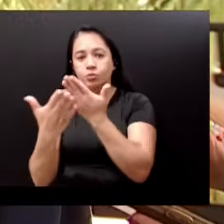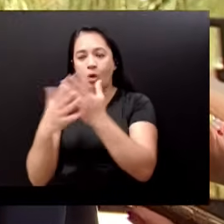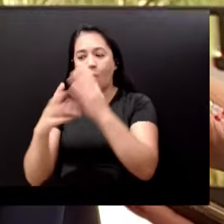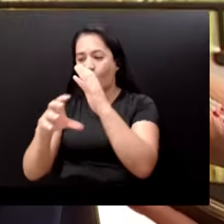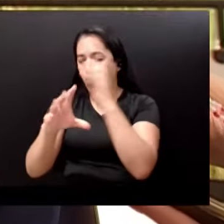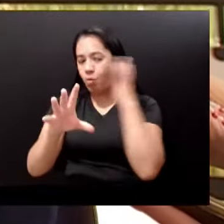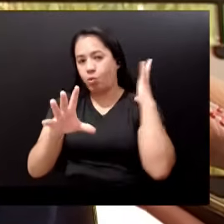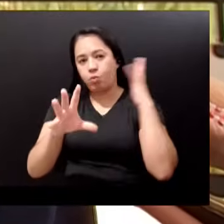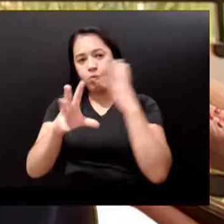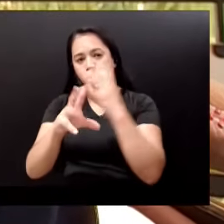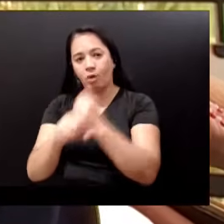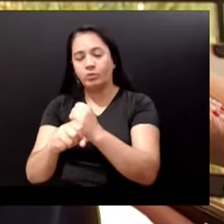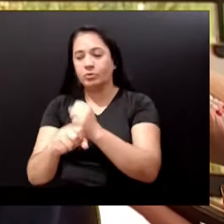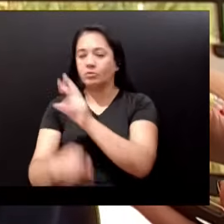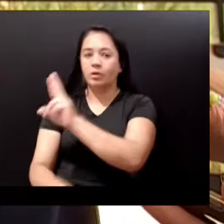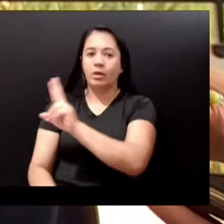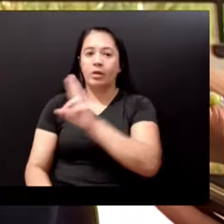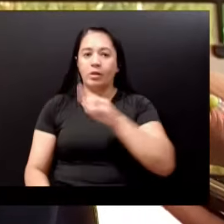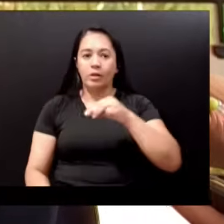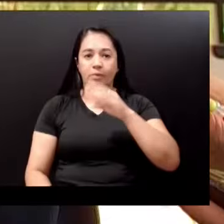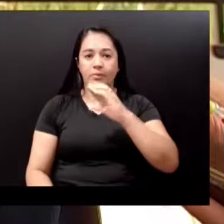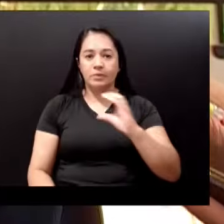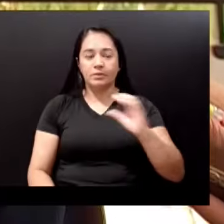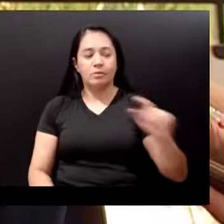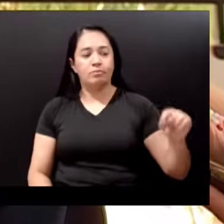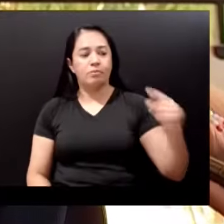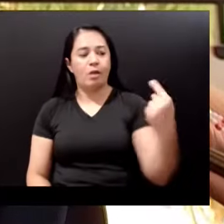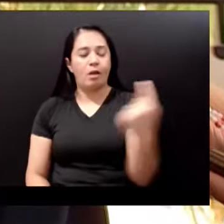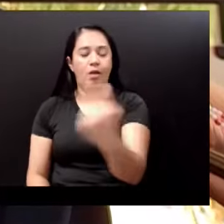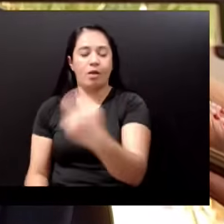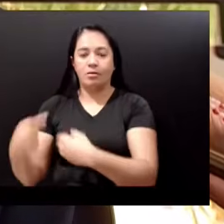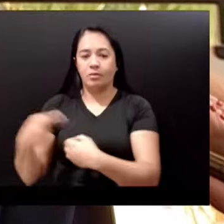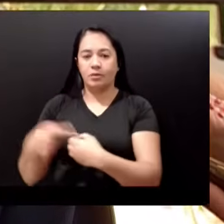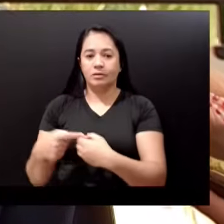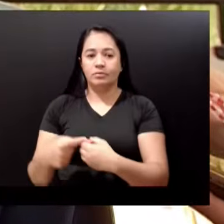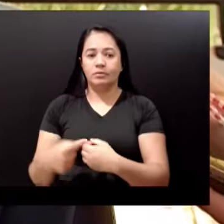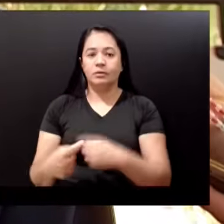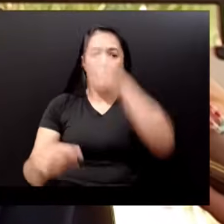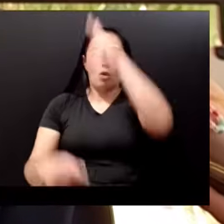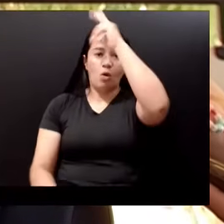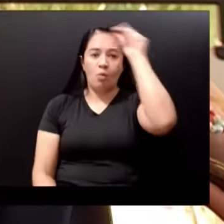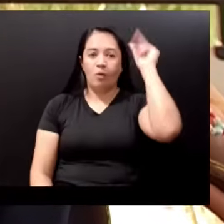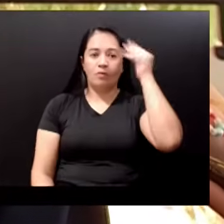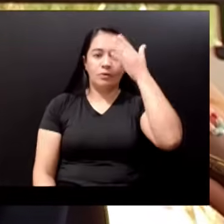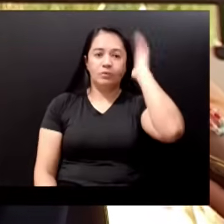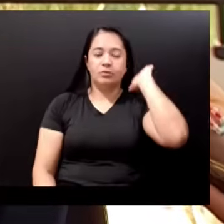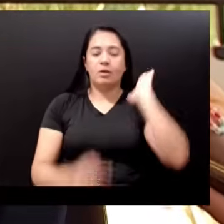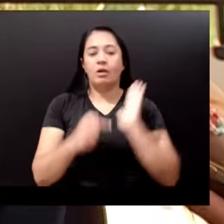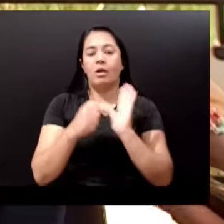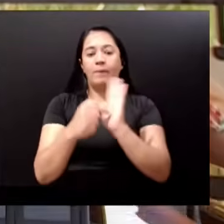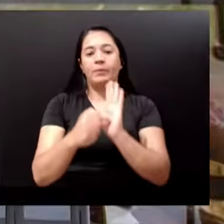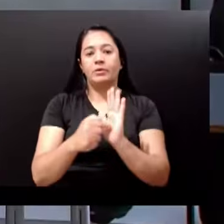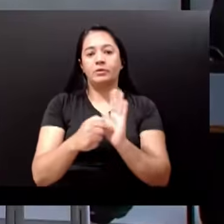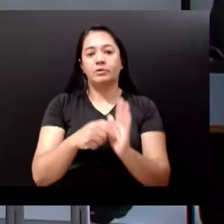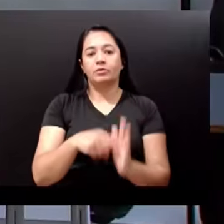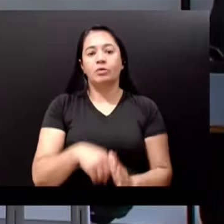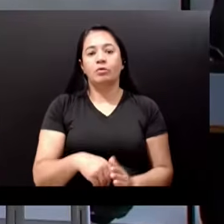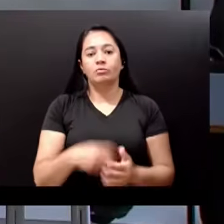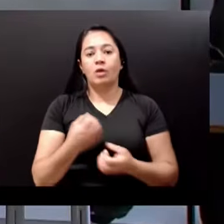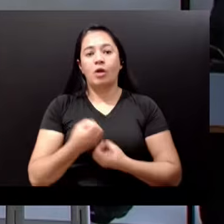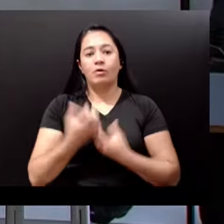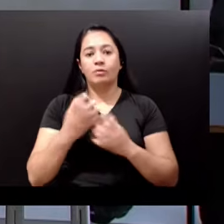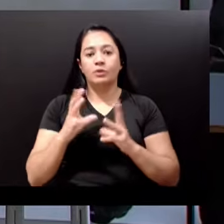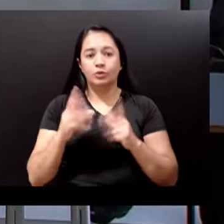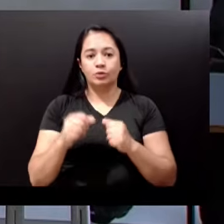um estudo individualizado para cada município. O prefeito Dário apresentou os dados, encaminhou os dados para todos os municípios e